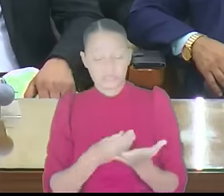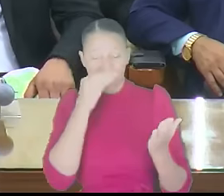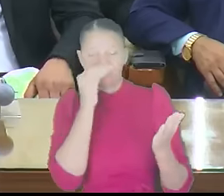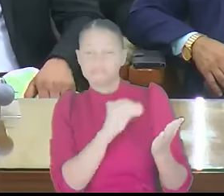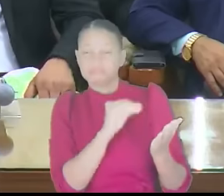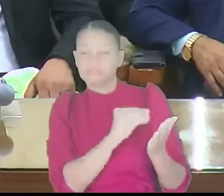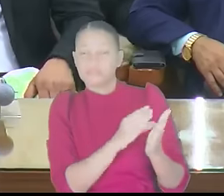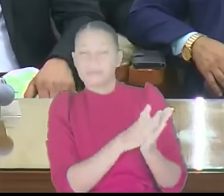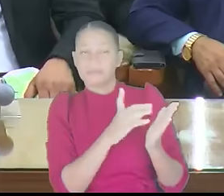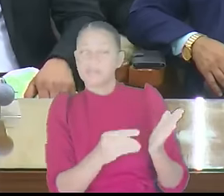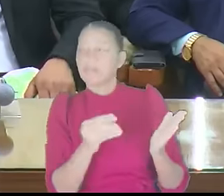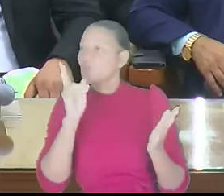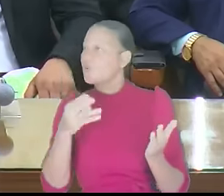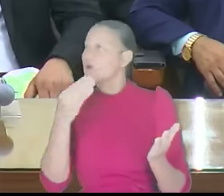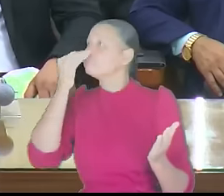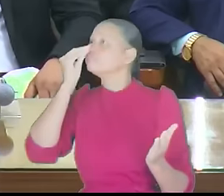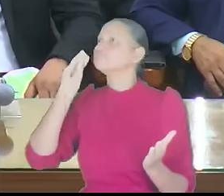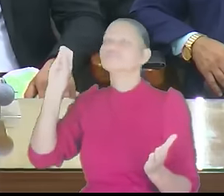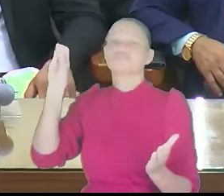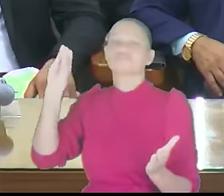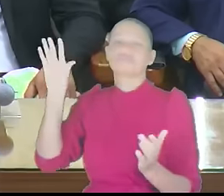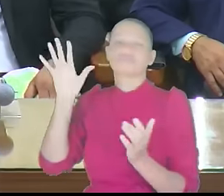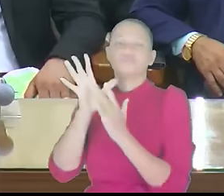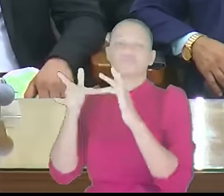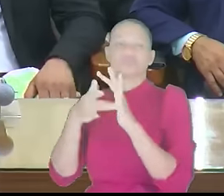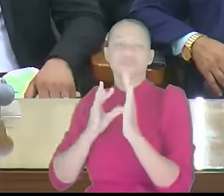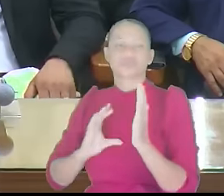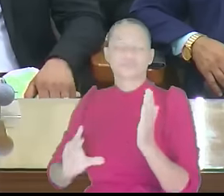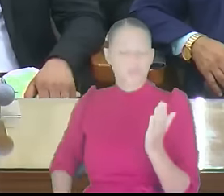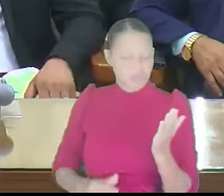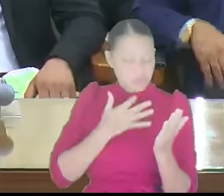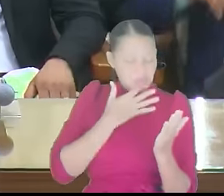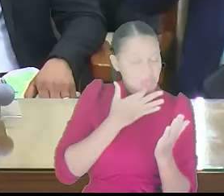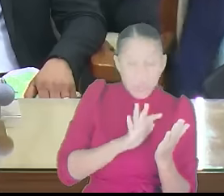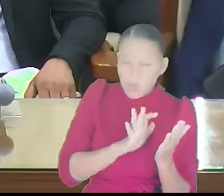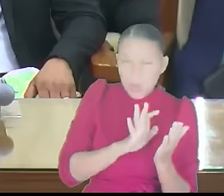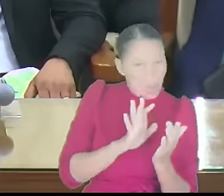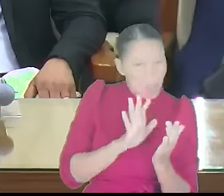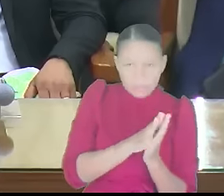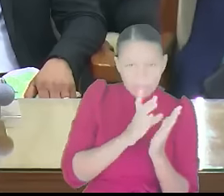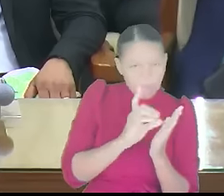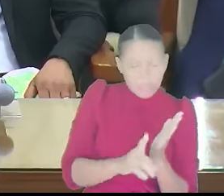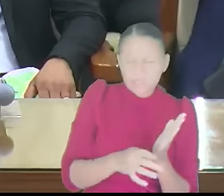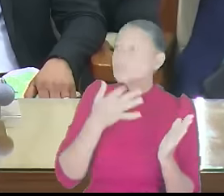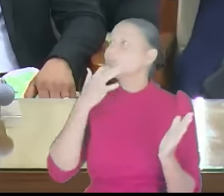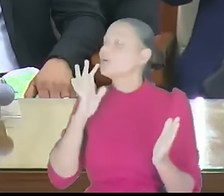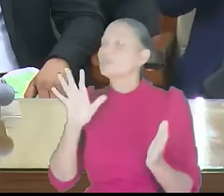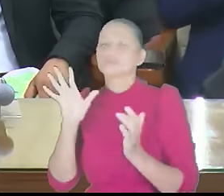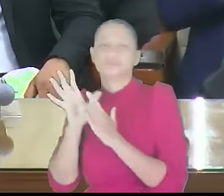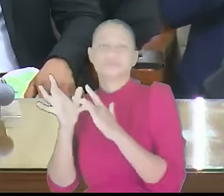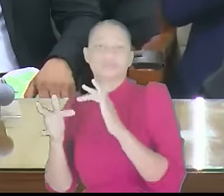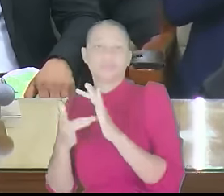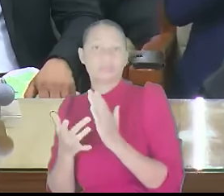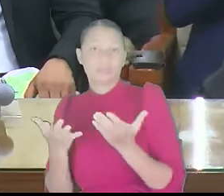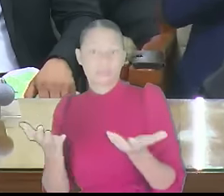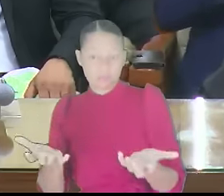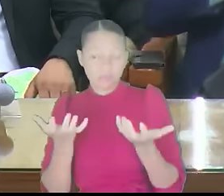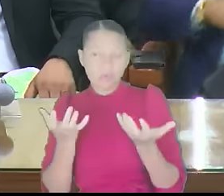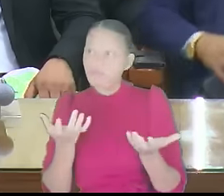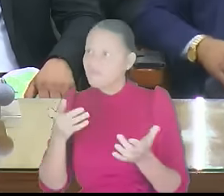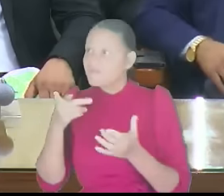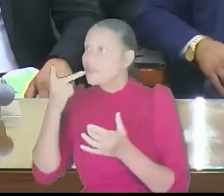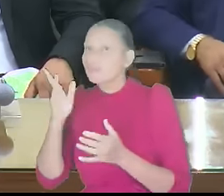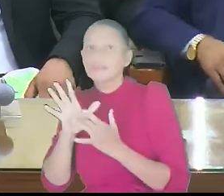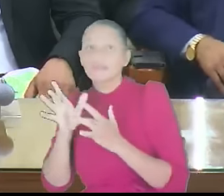Escrituras é ignorar a Cristo. Desconhecer as Escrituras é desconhecer a Cristo. Como é que você vai falar de Jesus se você não conhece a